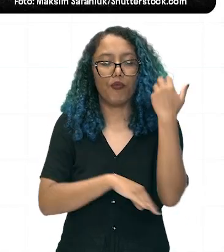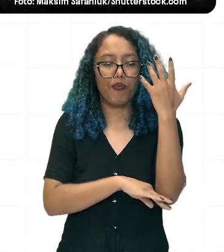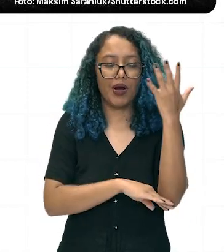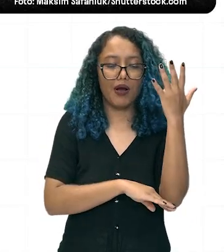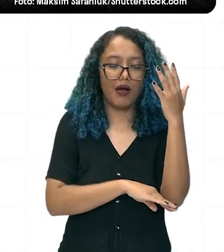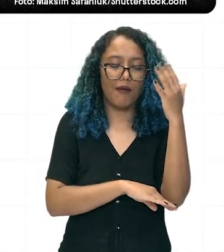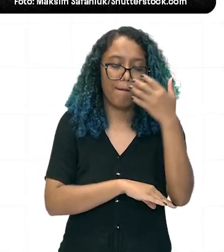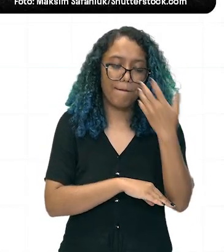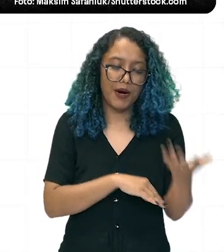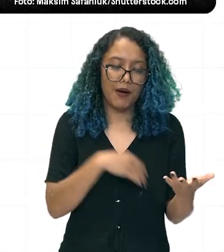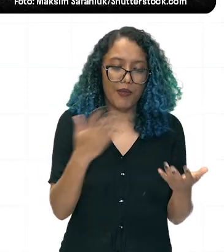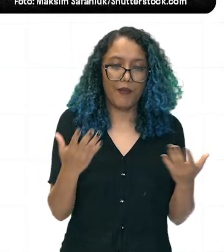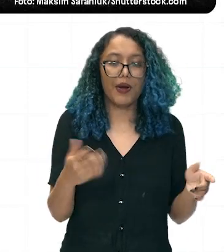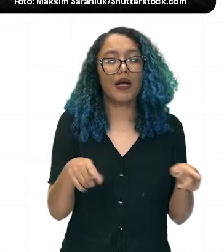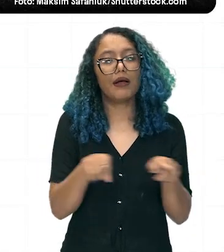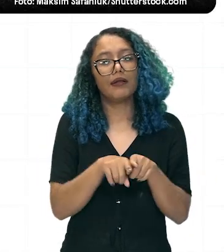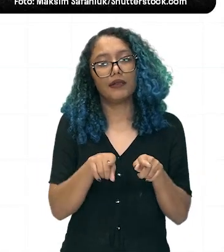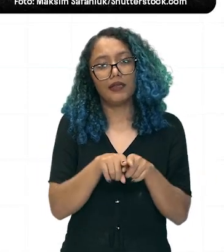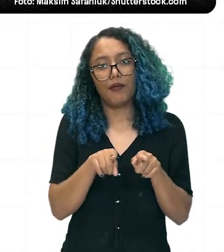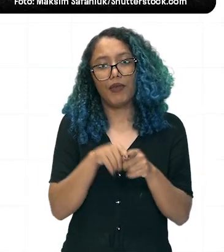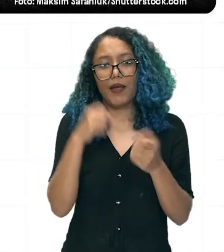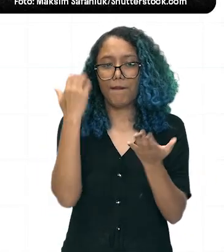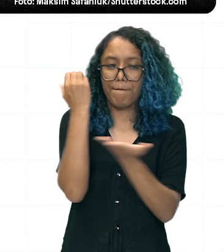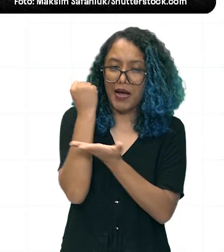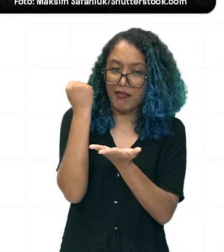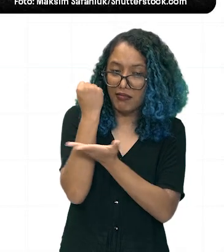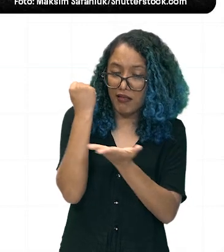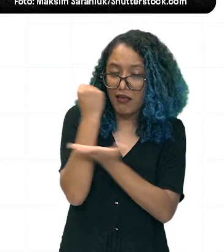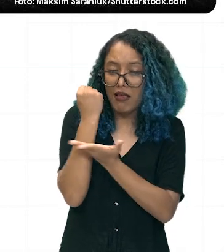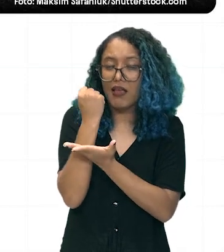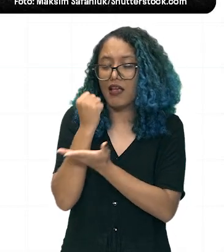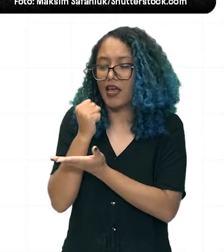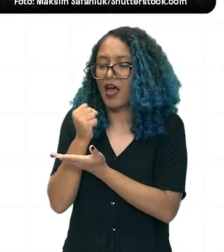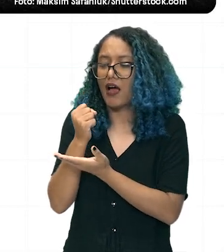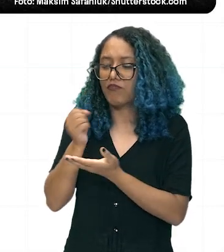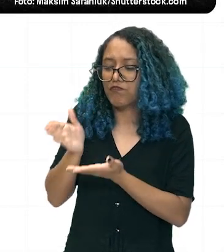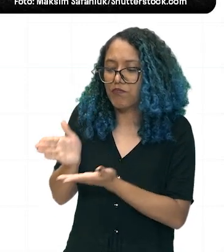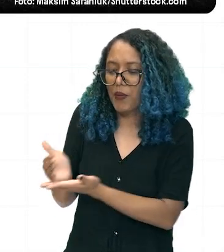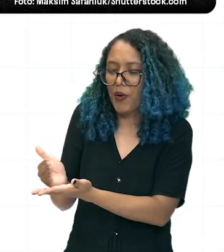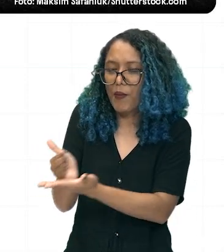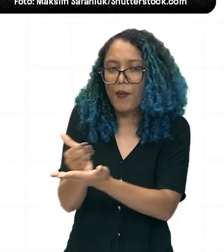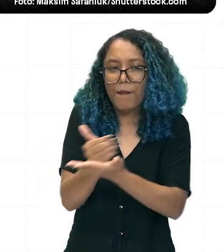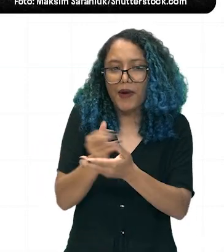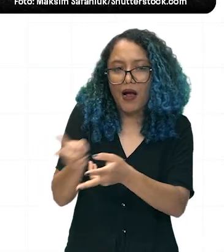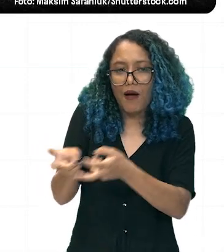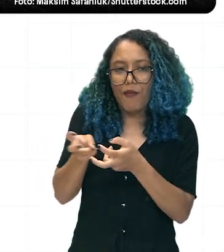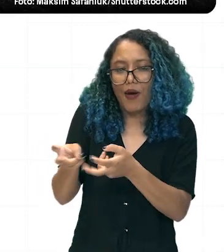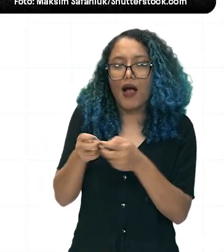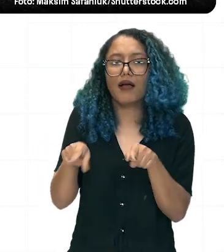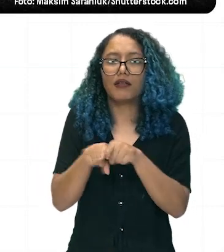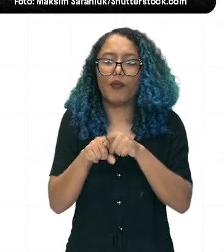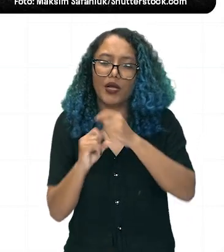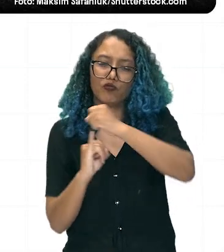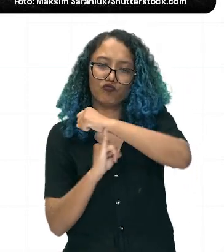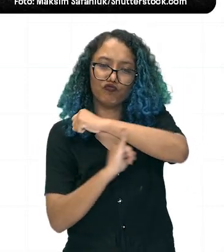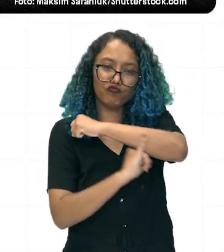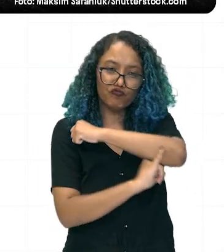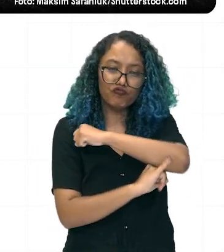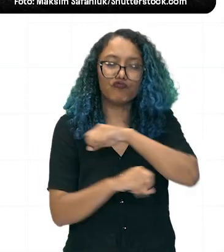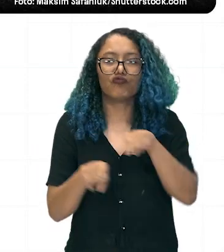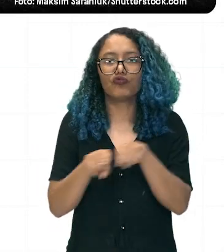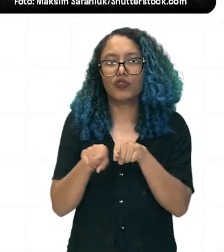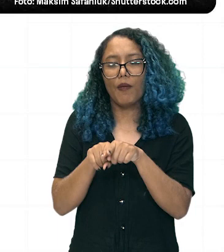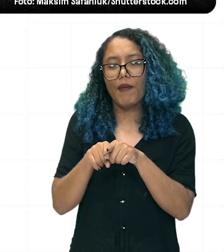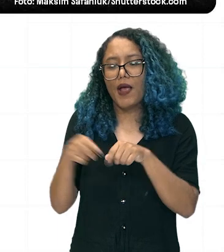Exploração madeireira, como comentei ainda há pouco com vocês, infraestrutura, necessidades de